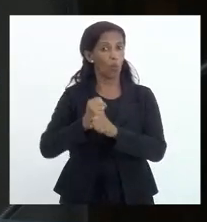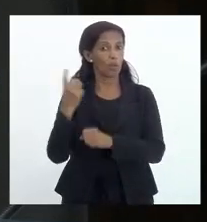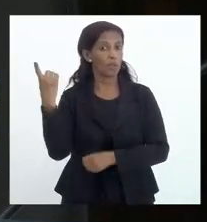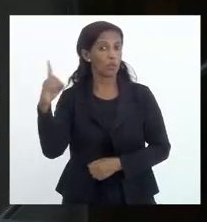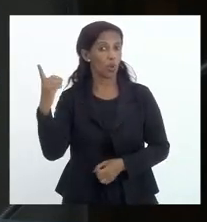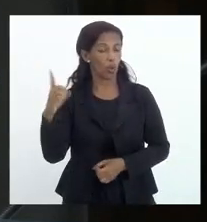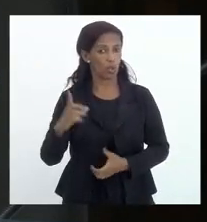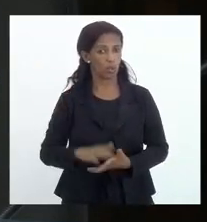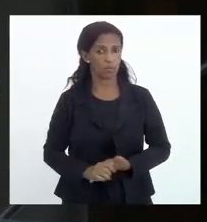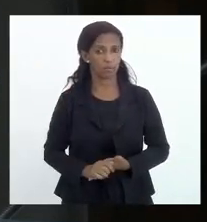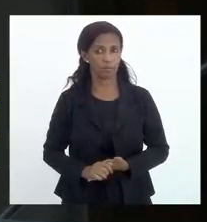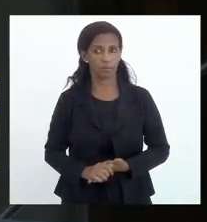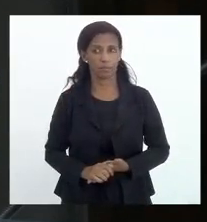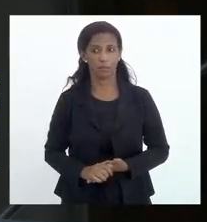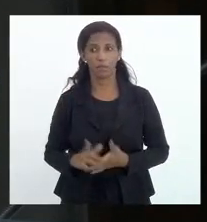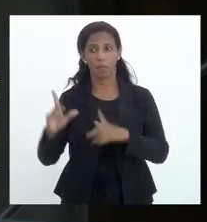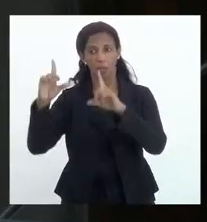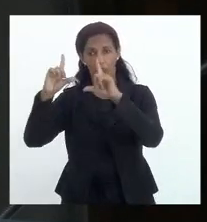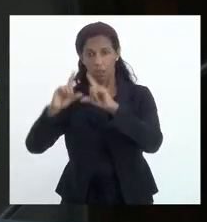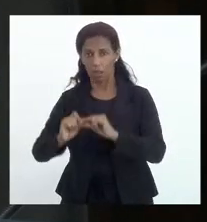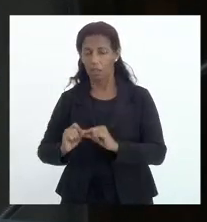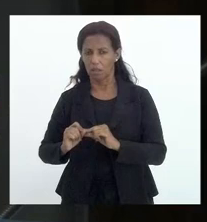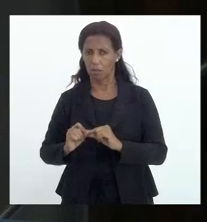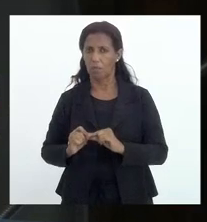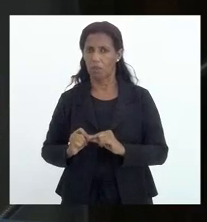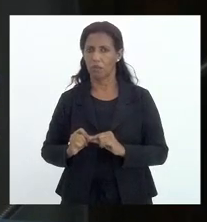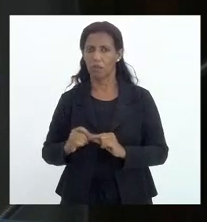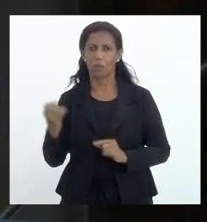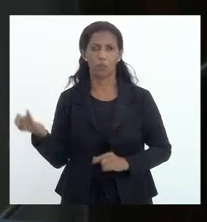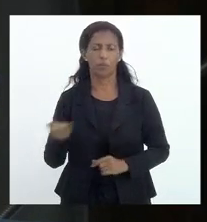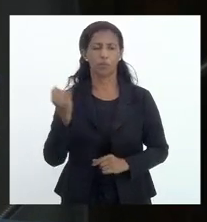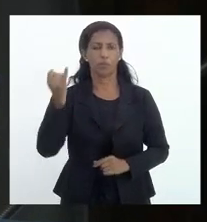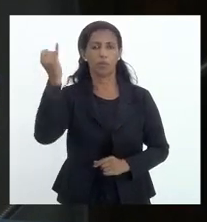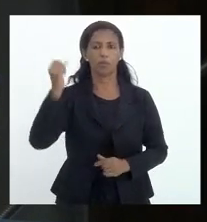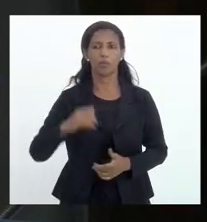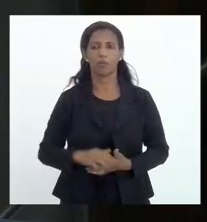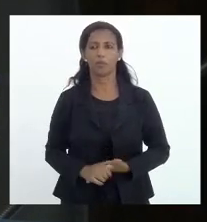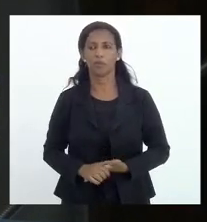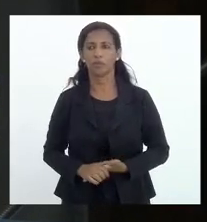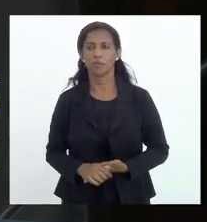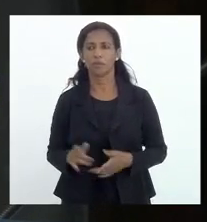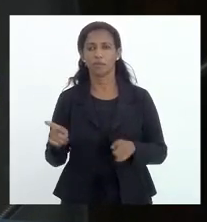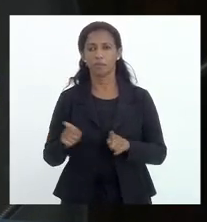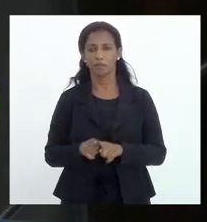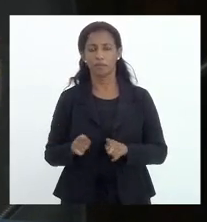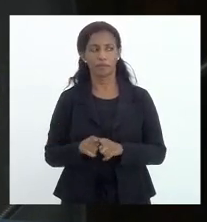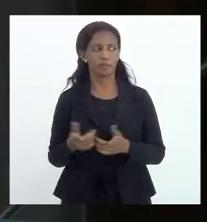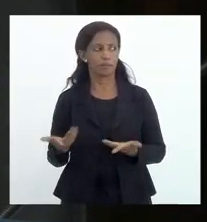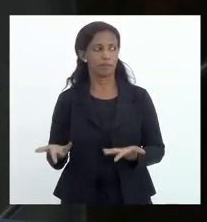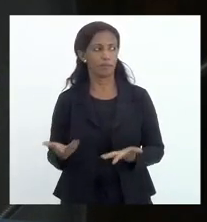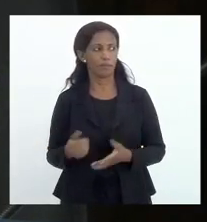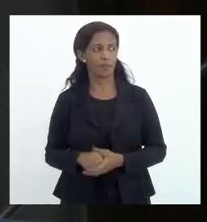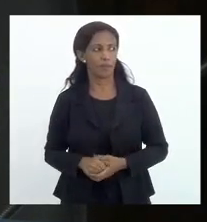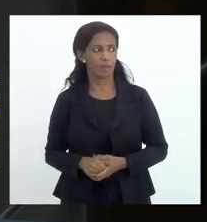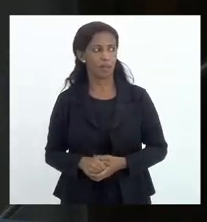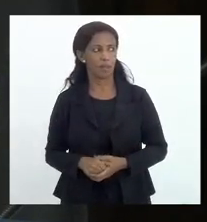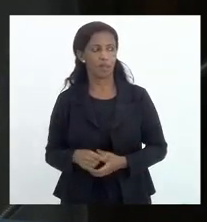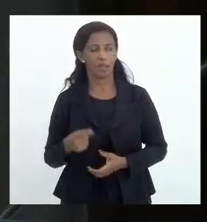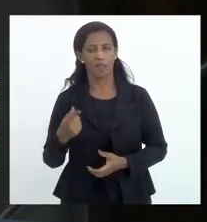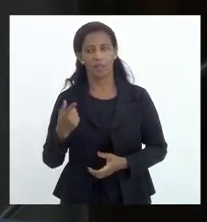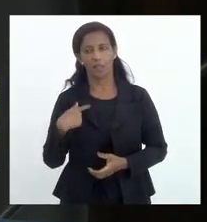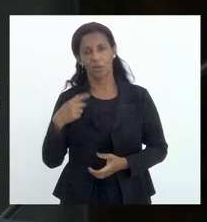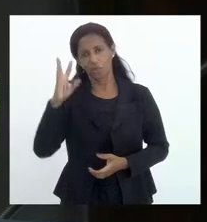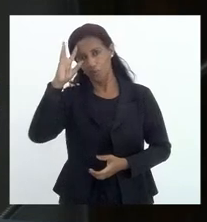dólar. Então, é uma redução muito significativa. E, obviamente, que, enfim, eu estou às voltas